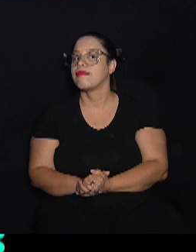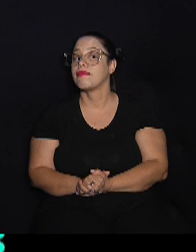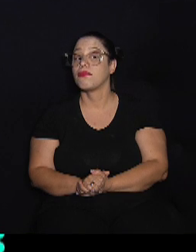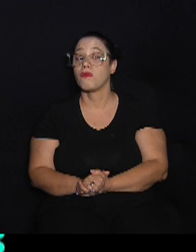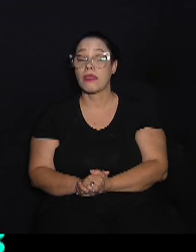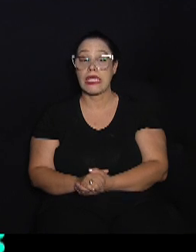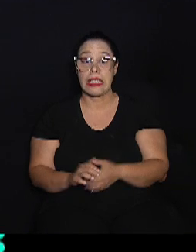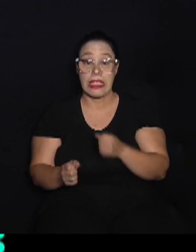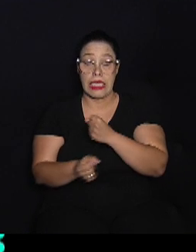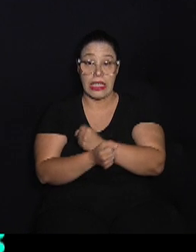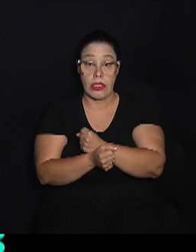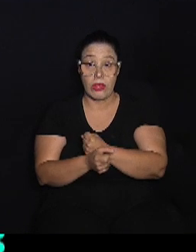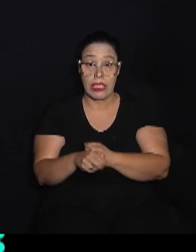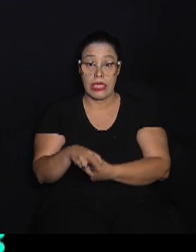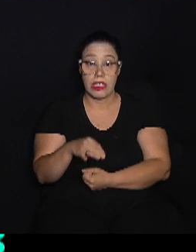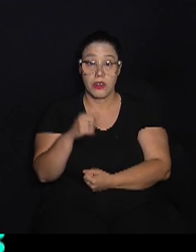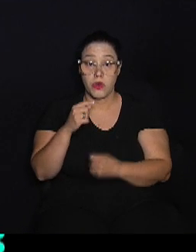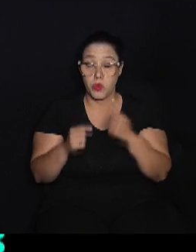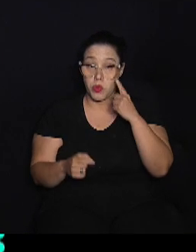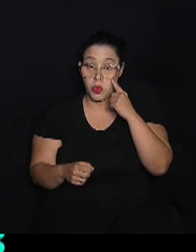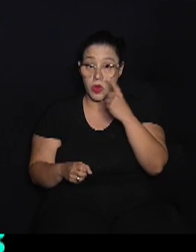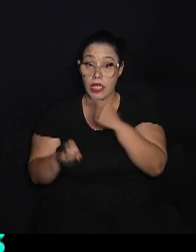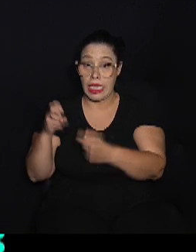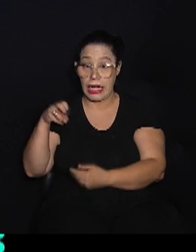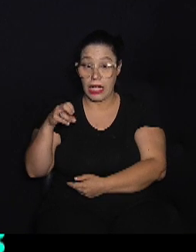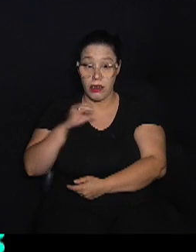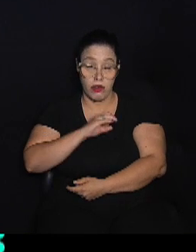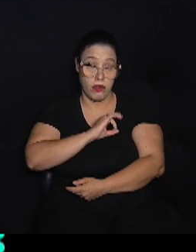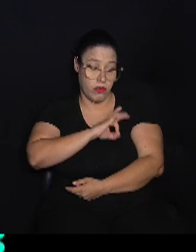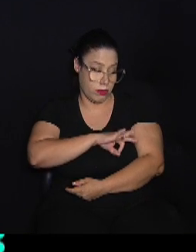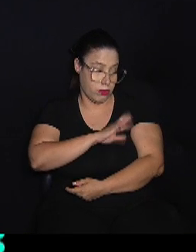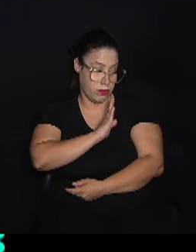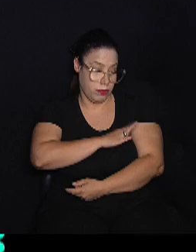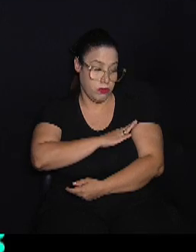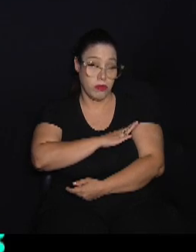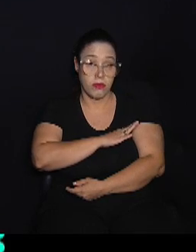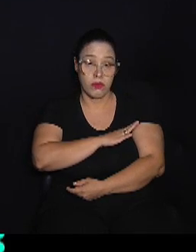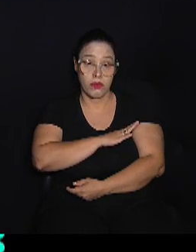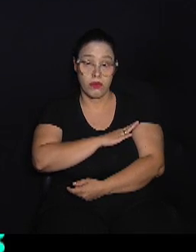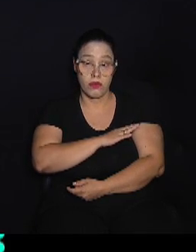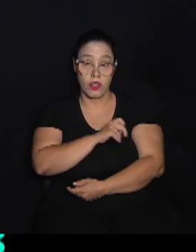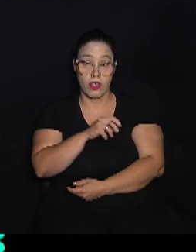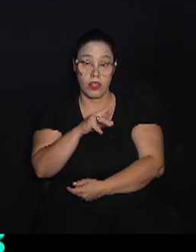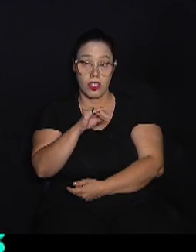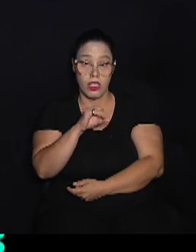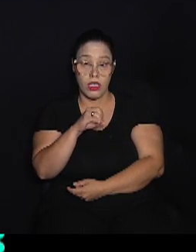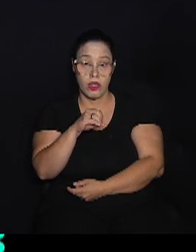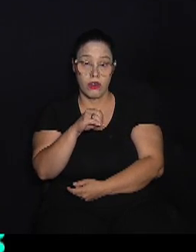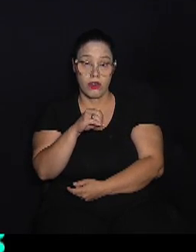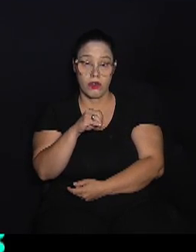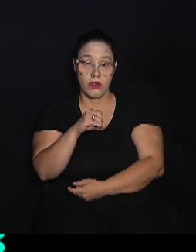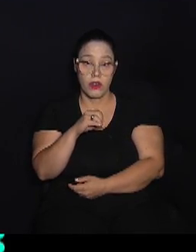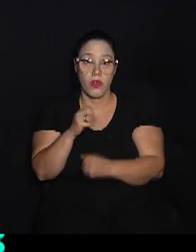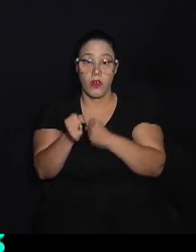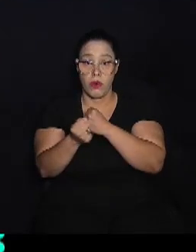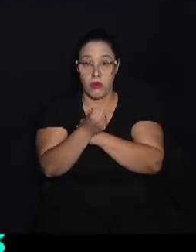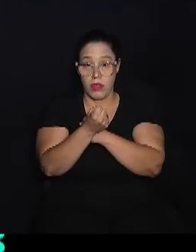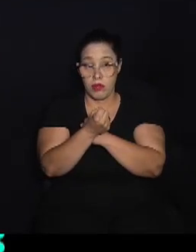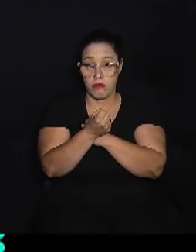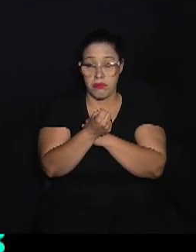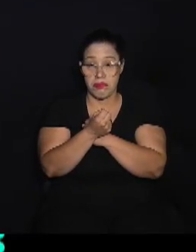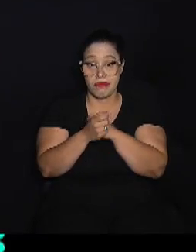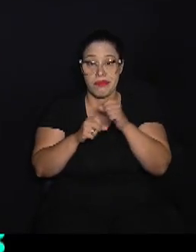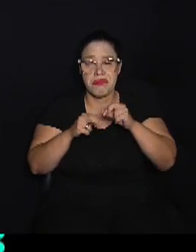Prisão nos Andes. 5 militares das Forças Armadas do ditador chileno Augusto Pinochet foram presos. O